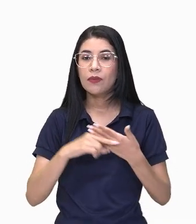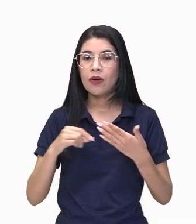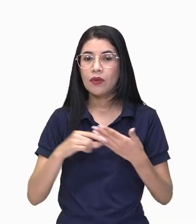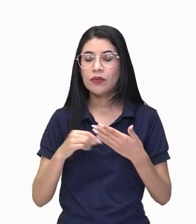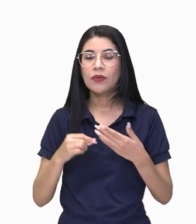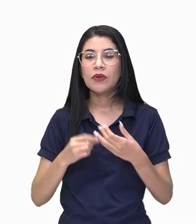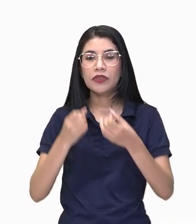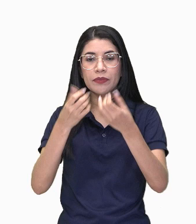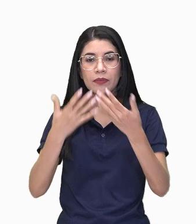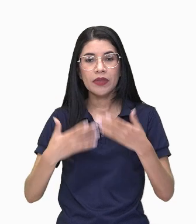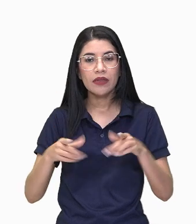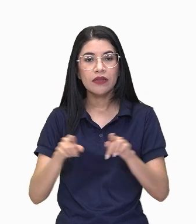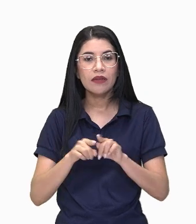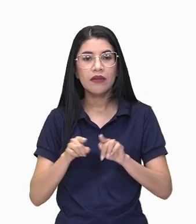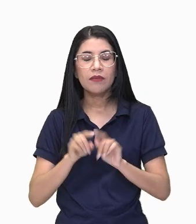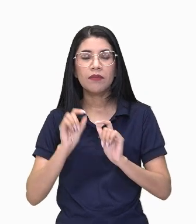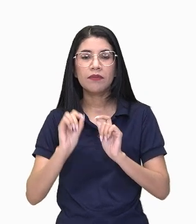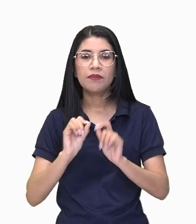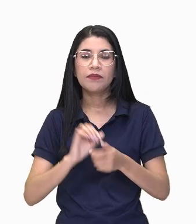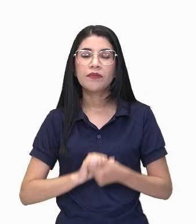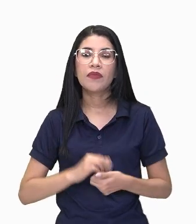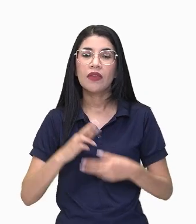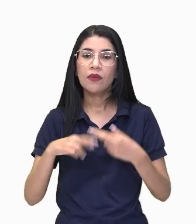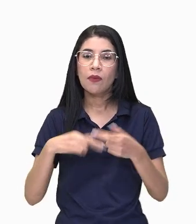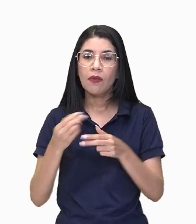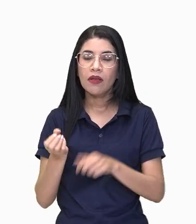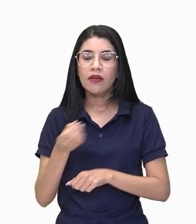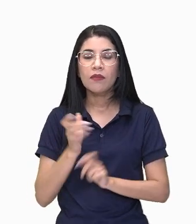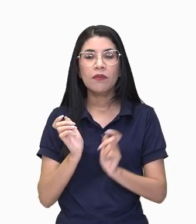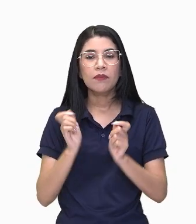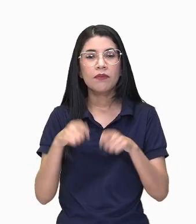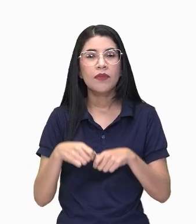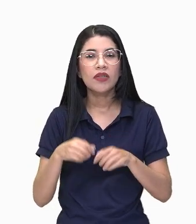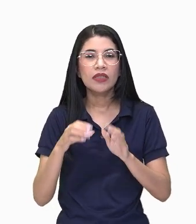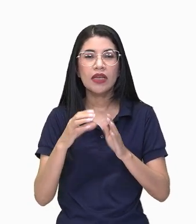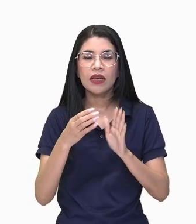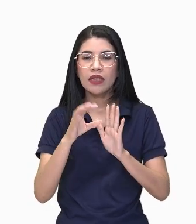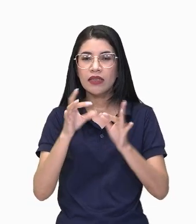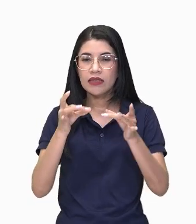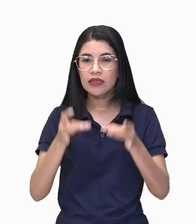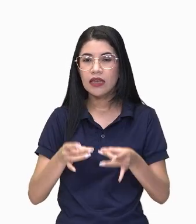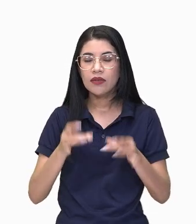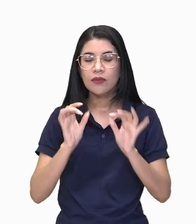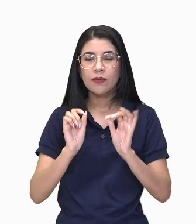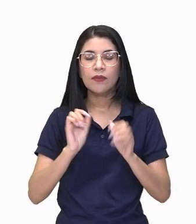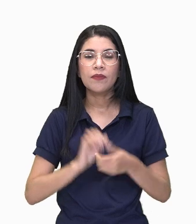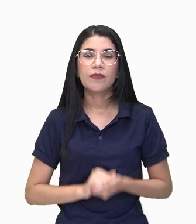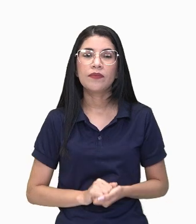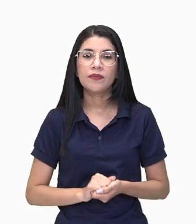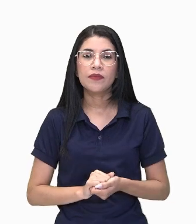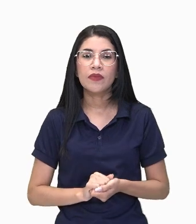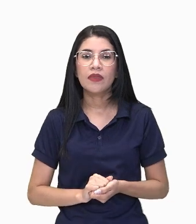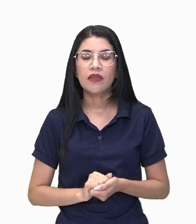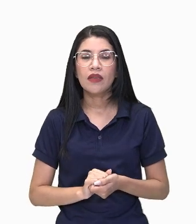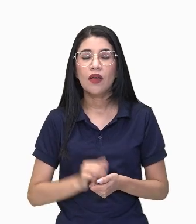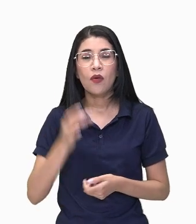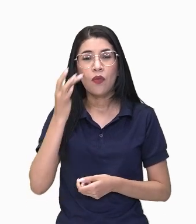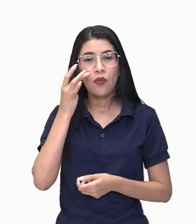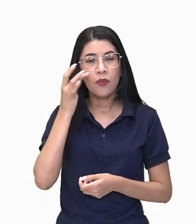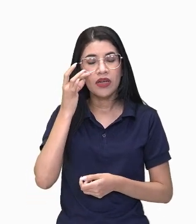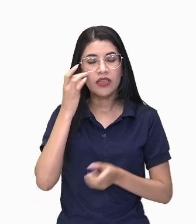o historiador Ronaldo Weifers, o Renascimento poderia ser definido como um despertar do